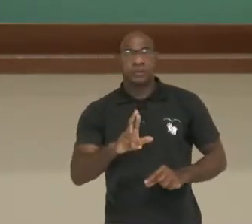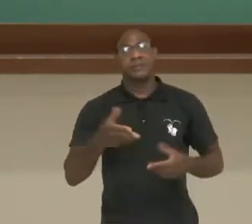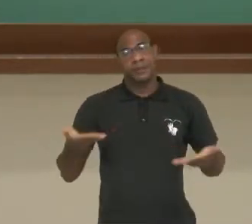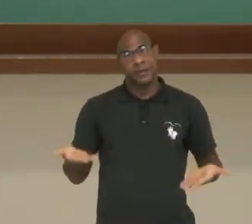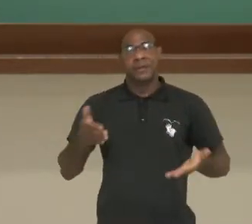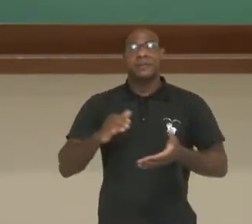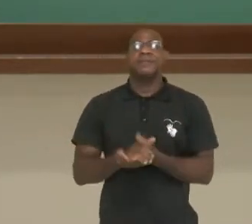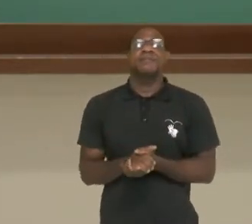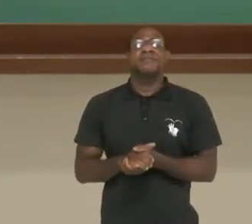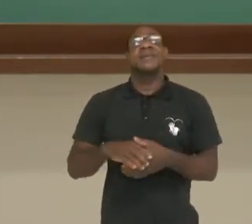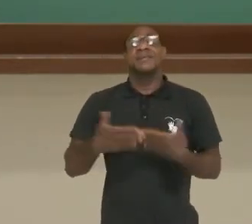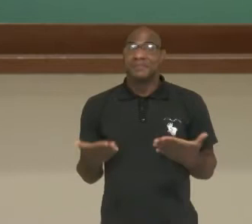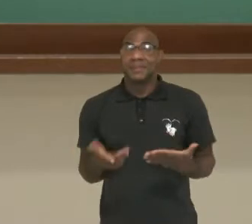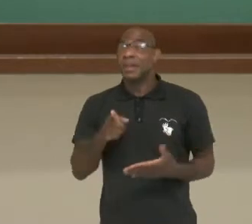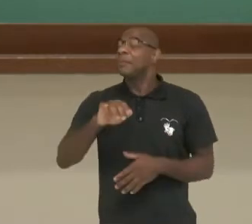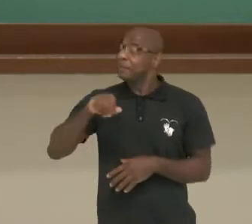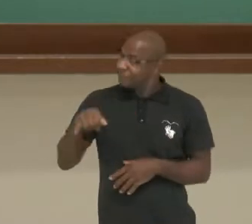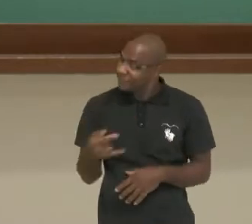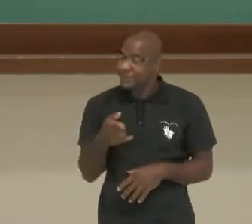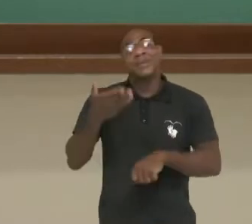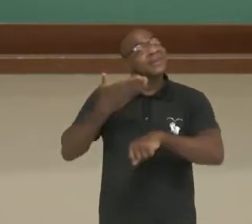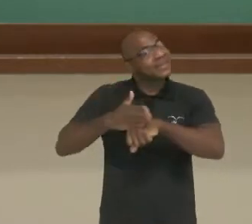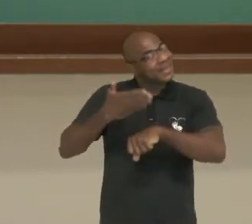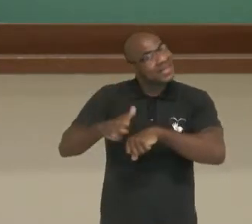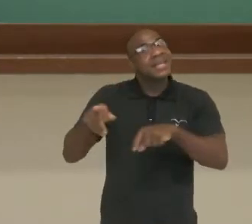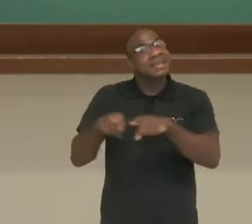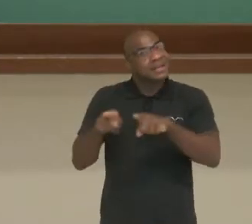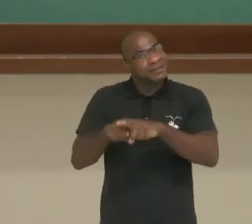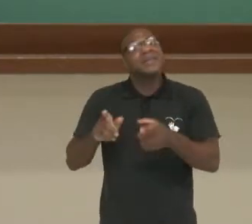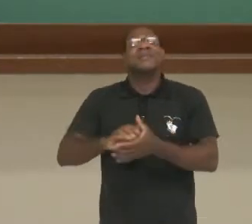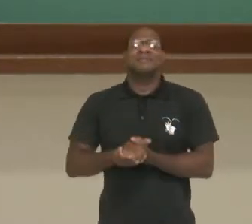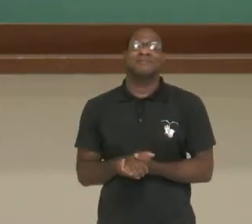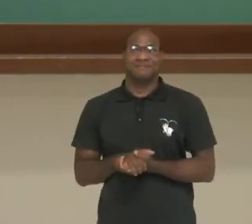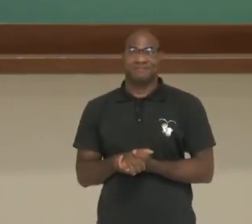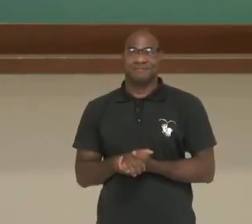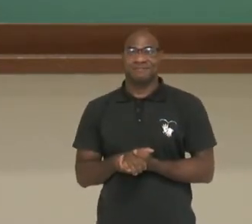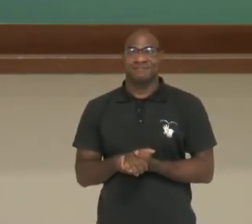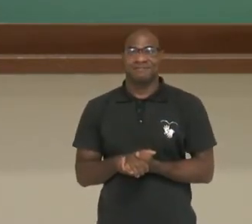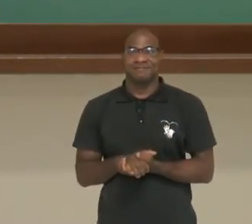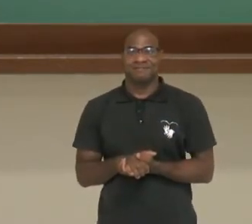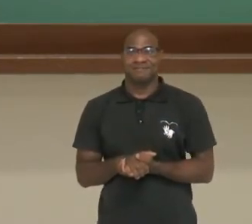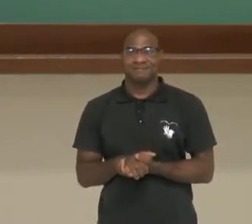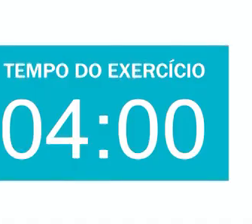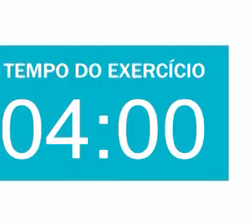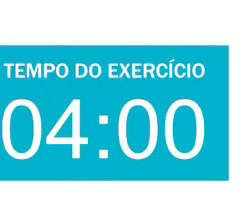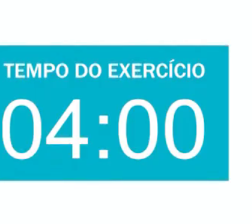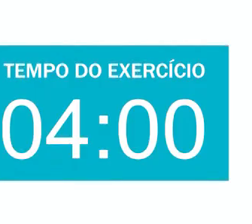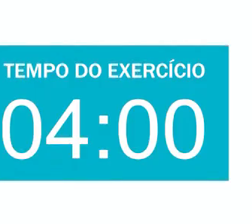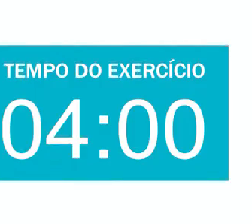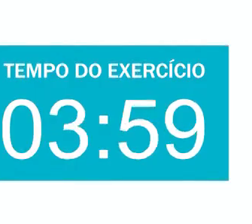enunciado, né? É mais uma oportunidade para treinar a proficiência na língua escrita. Mãos à obra.